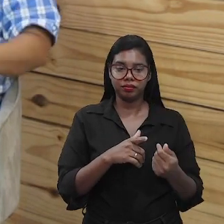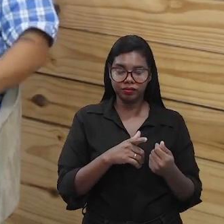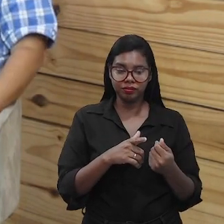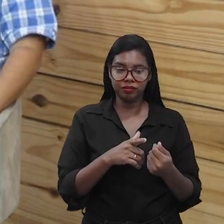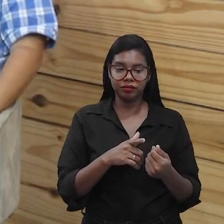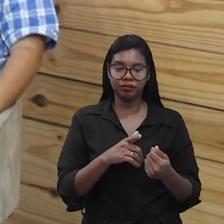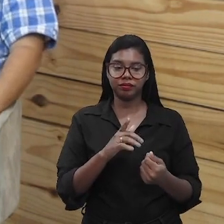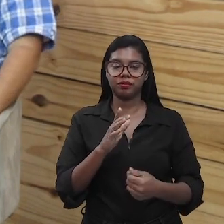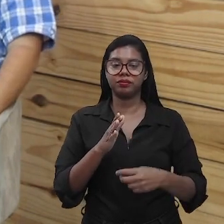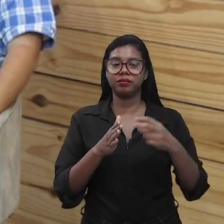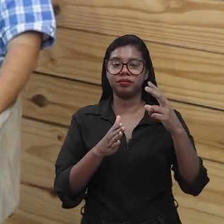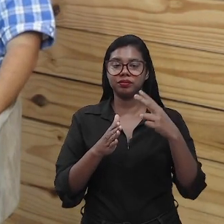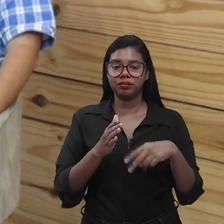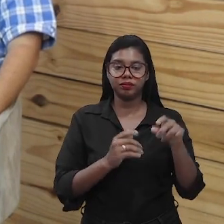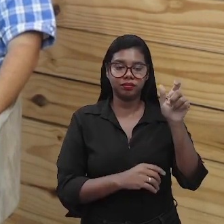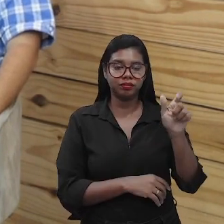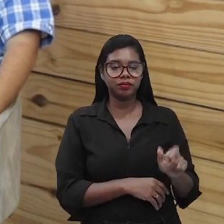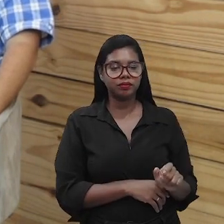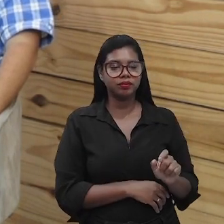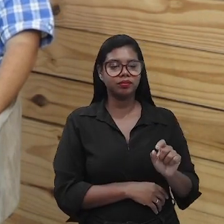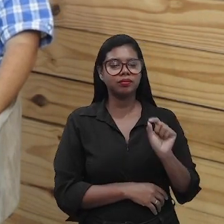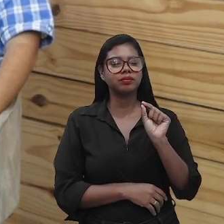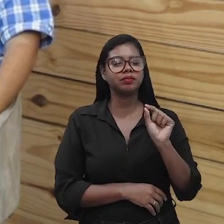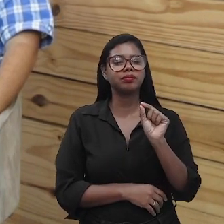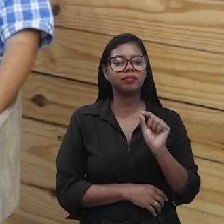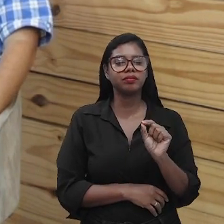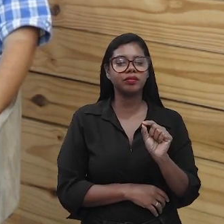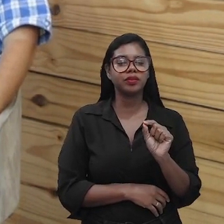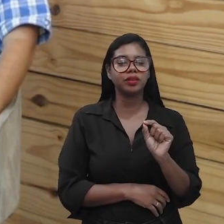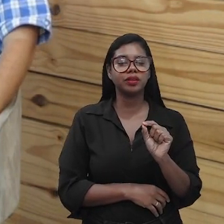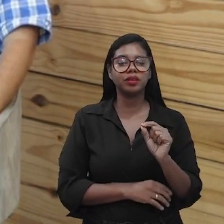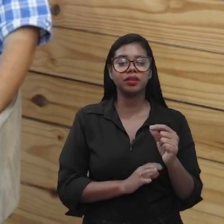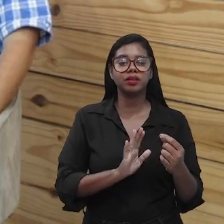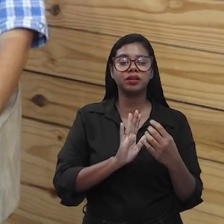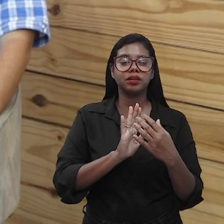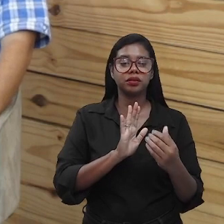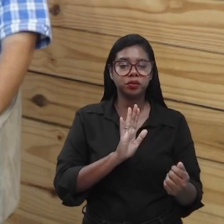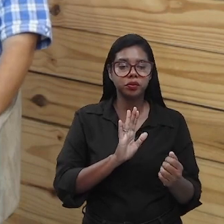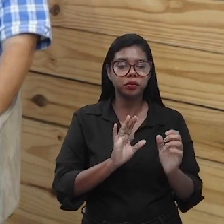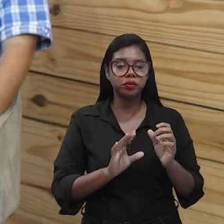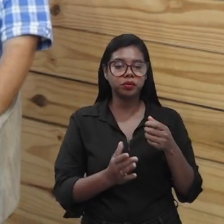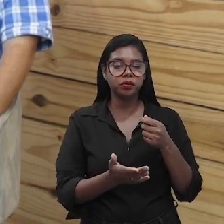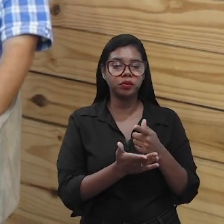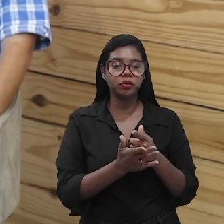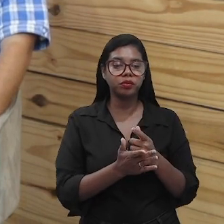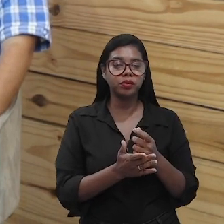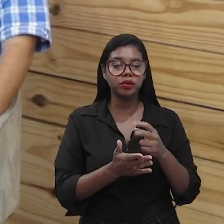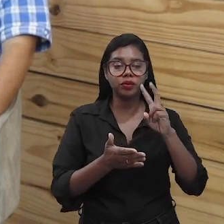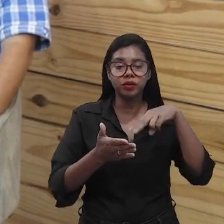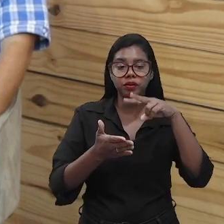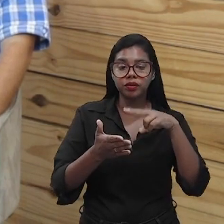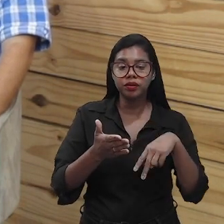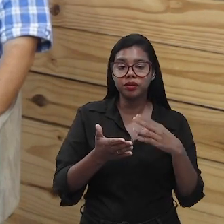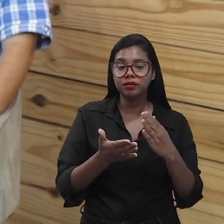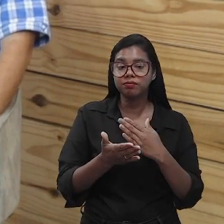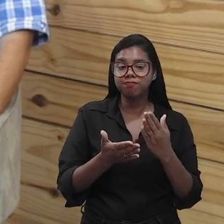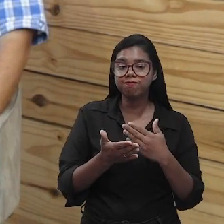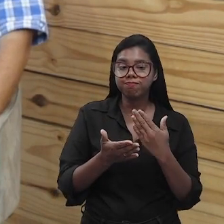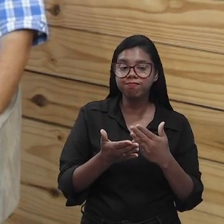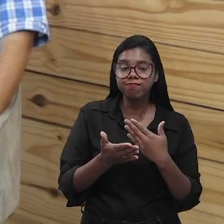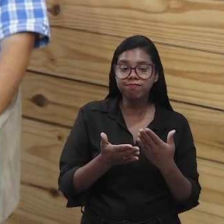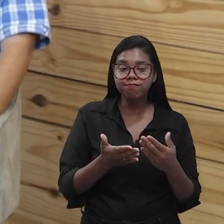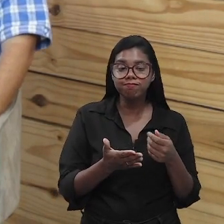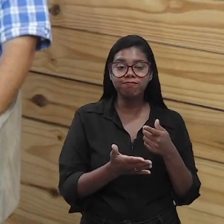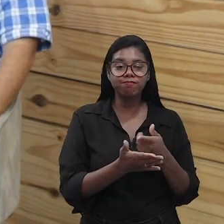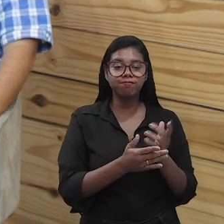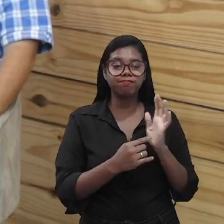persona. Qual é o meu público? Quem é que está consumindo meu produto? Nesse caso, quem é que vai ler meus livros? Quem é que vai, por exemplo, me contratar para fazer consultorias?